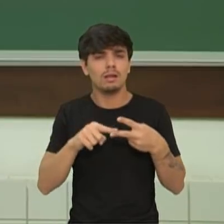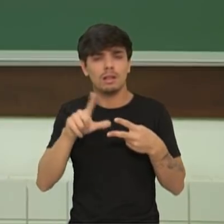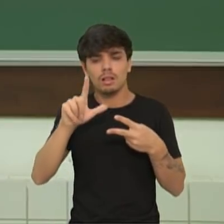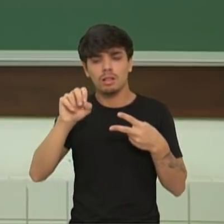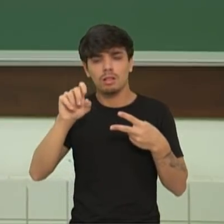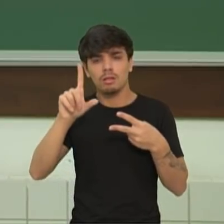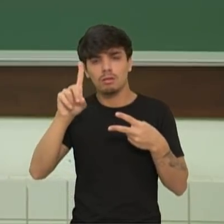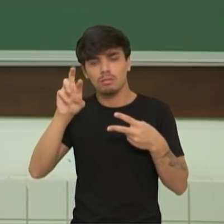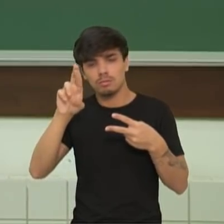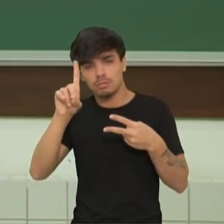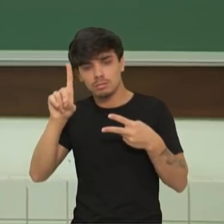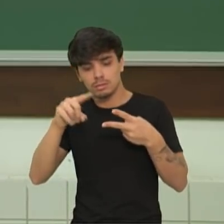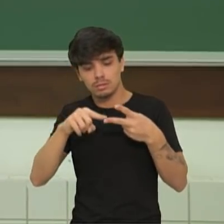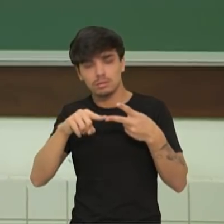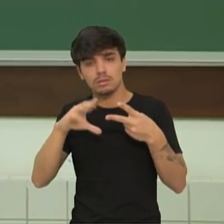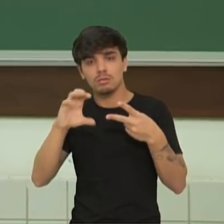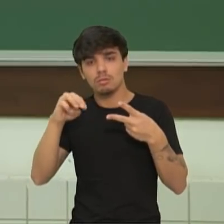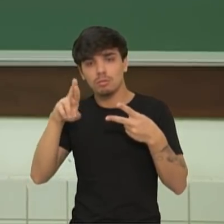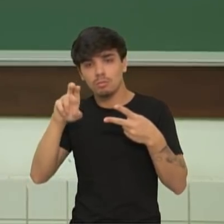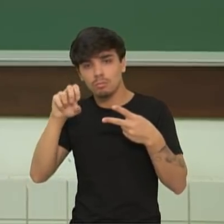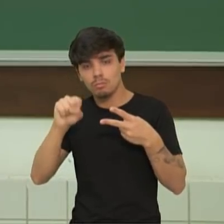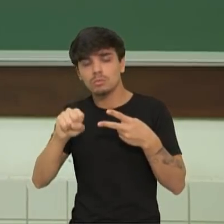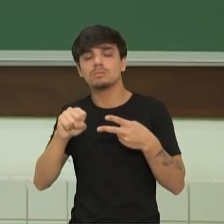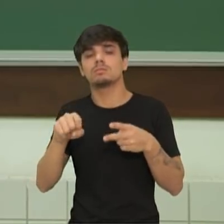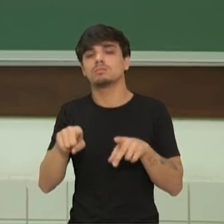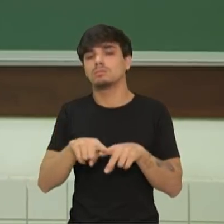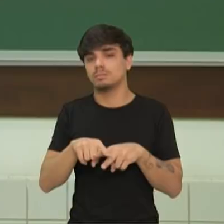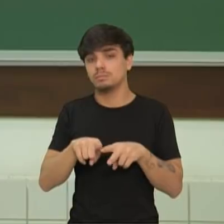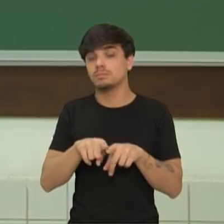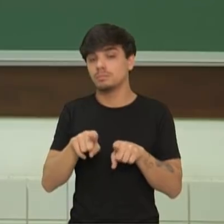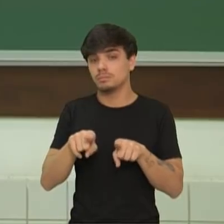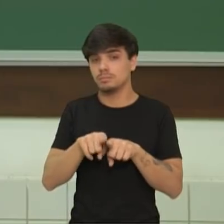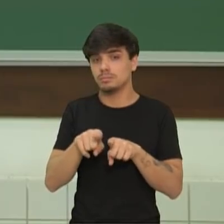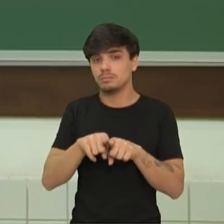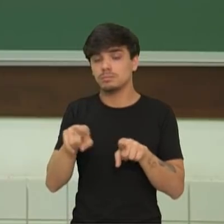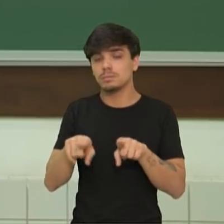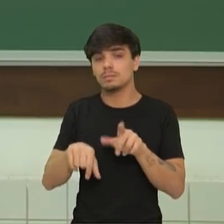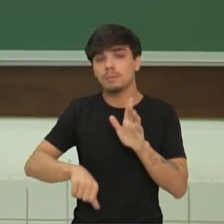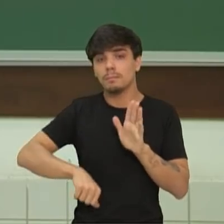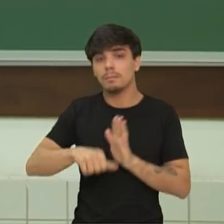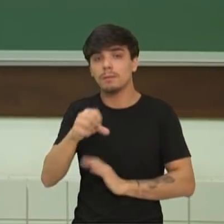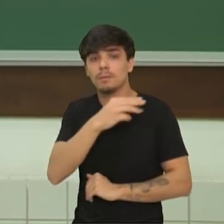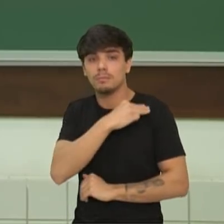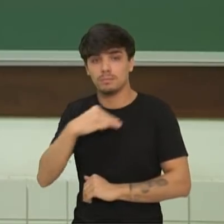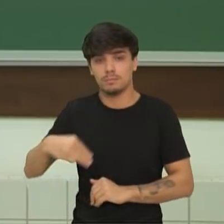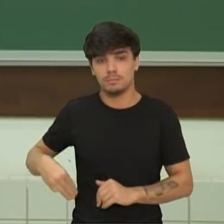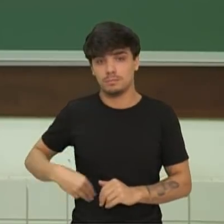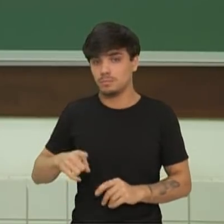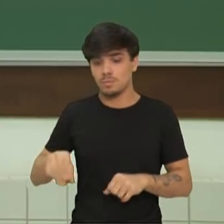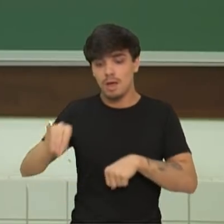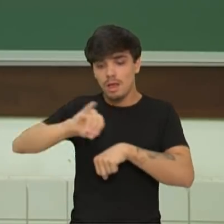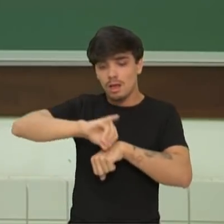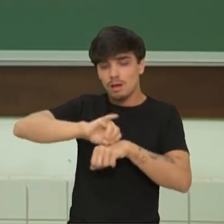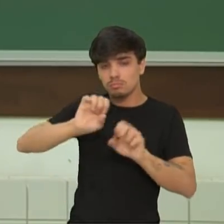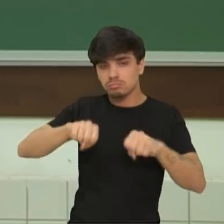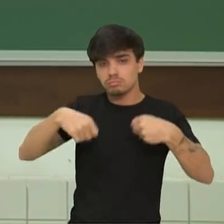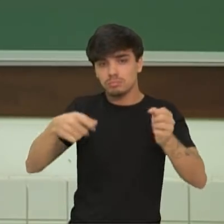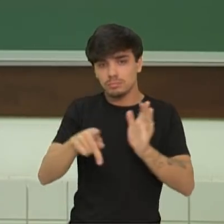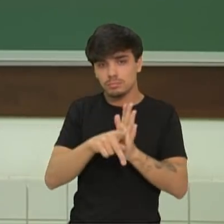comuns? E o monarca? Então, lá existe um parlamento e um primeiro-ministro. Não é todo o poder centralizado no